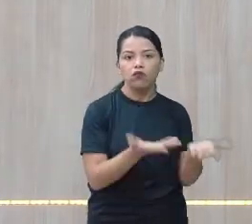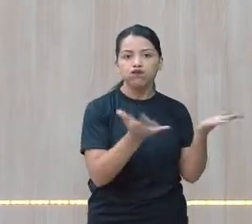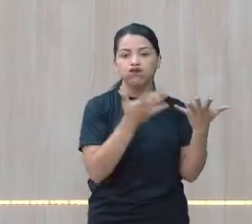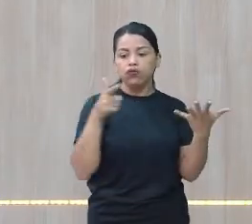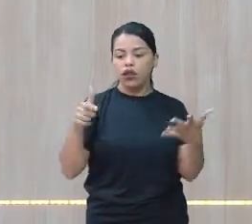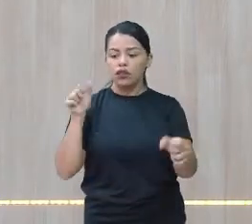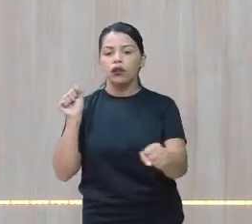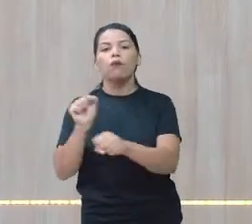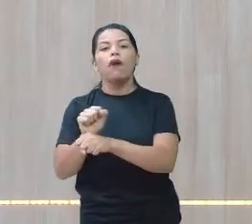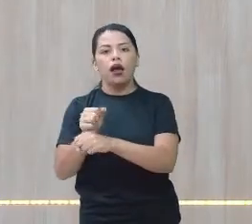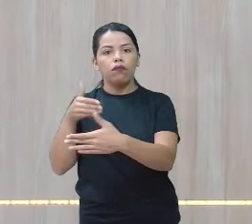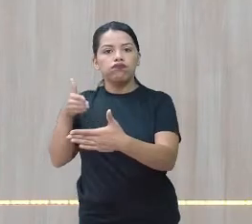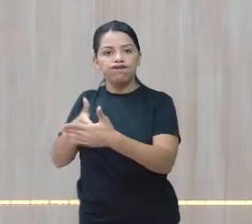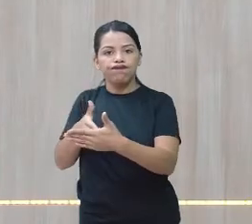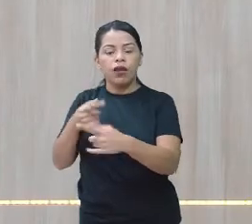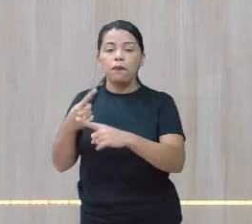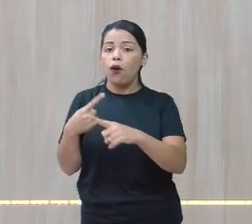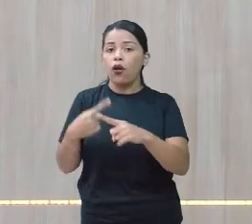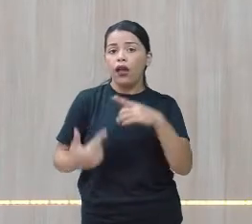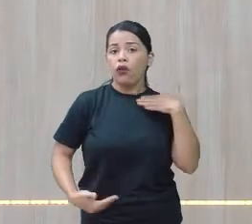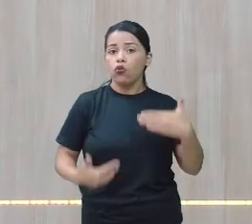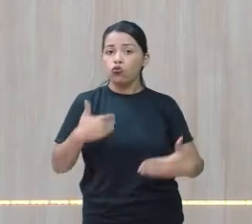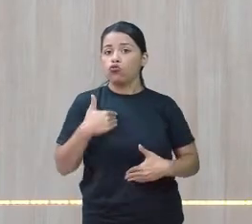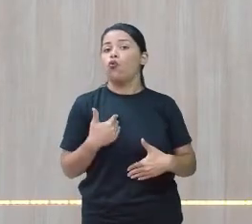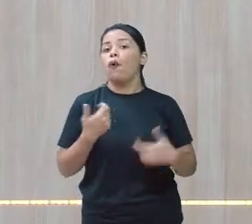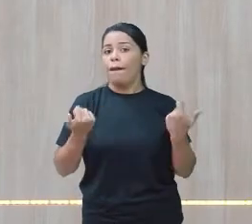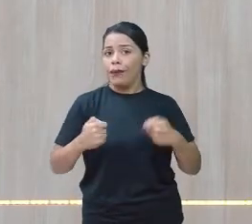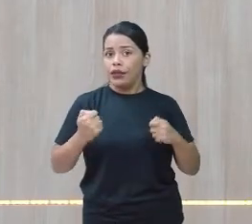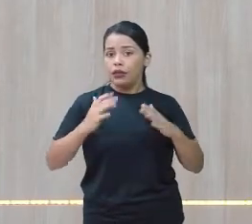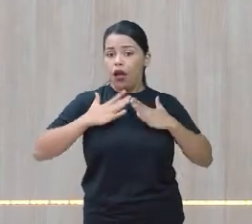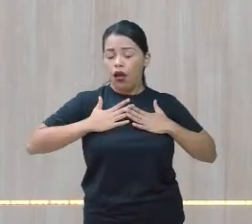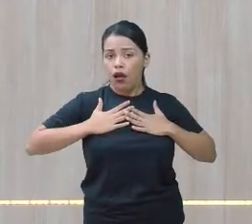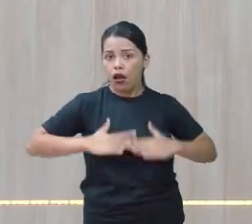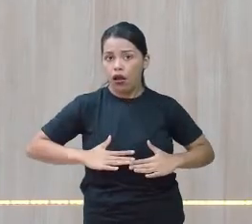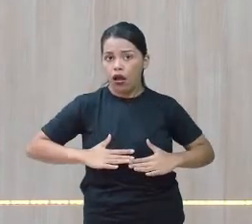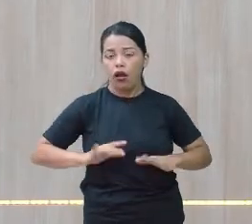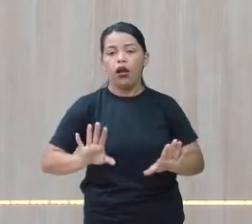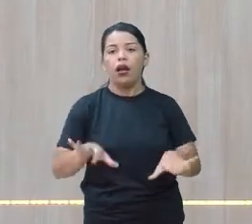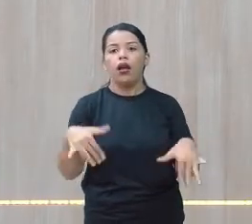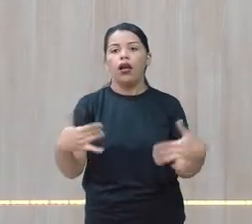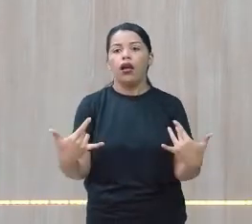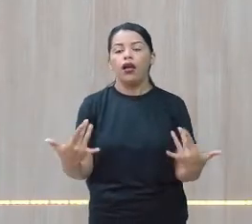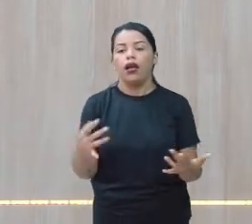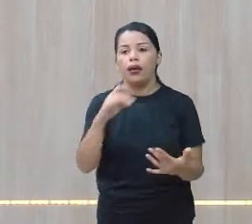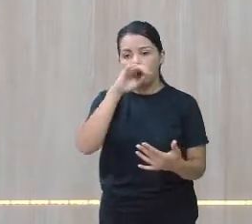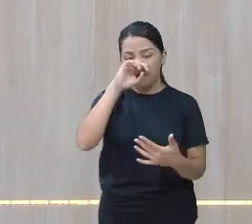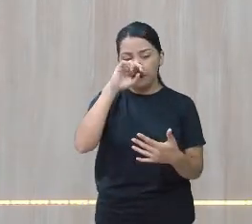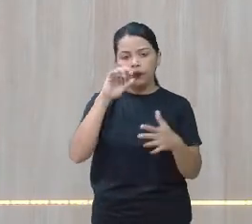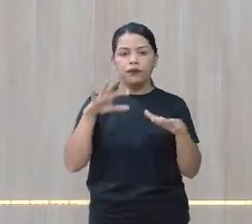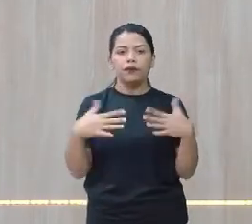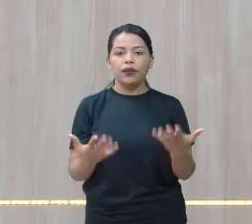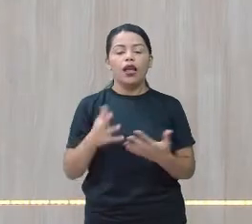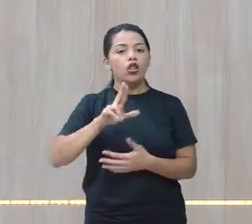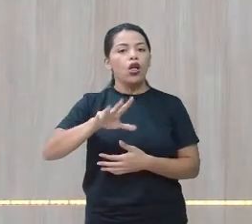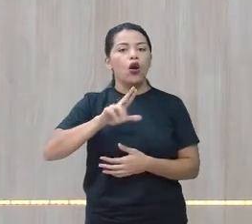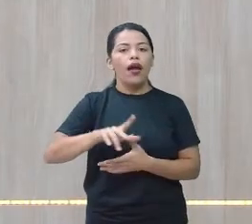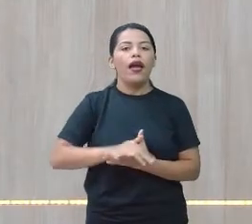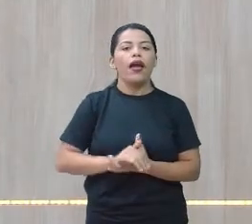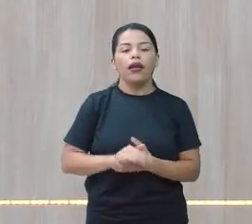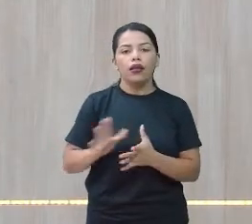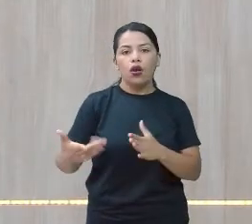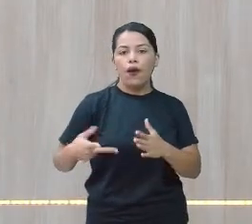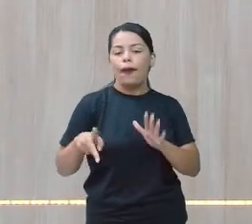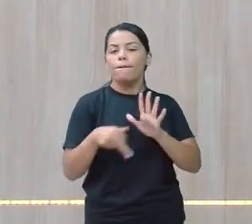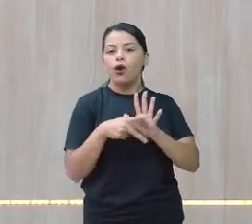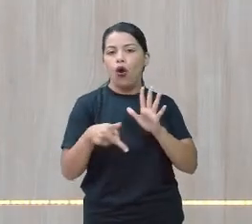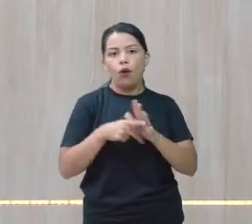desse sistema nervoso periférico autônomo, esses neurônios motores, eles são involuntários e aí vai